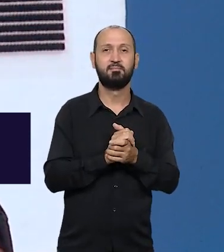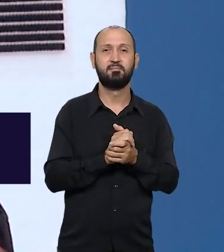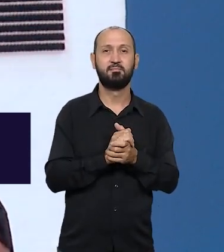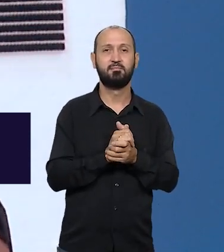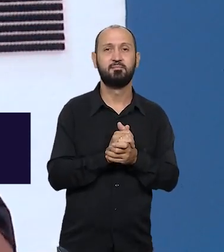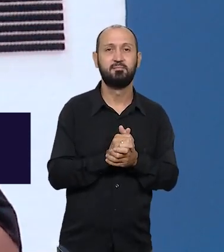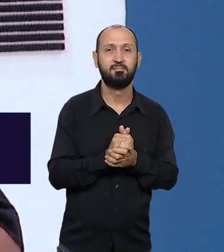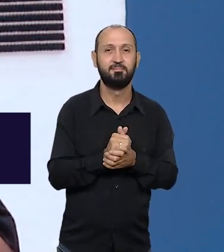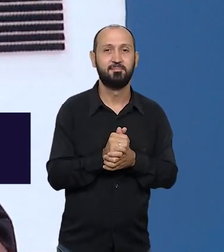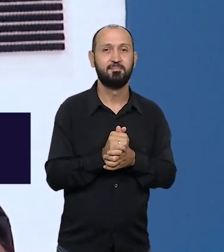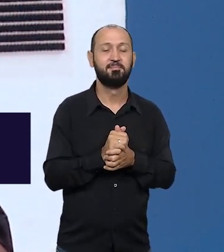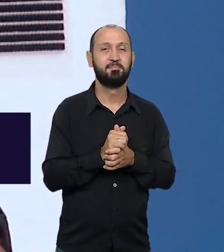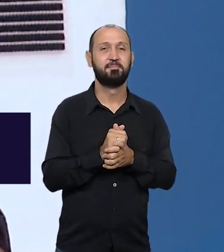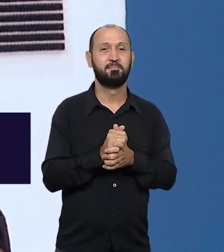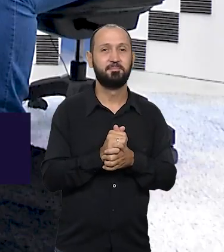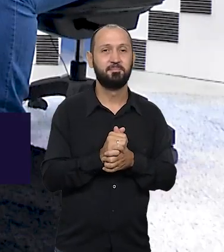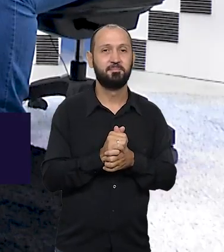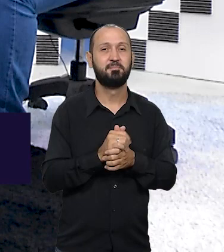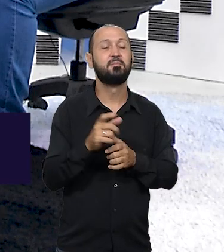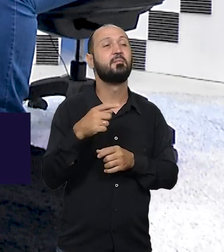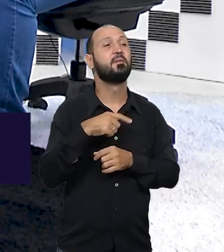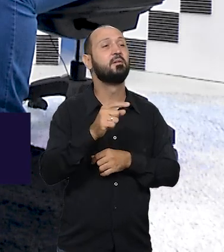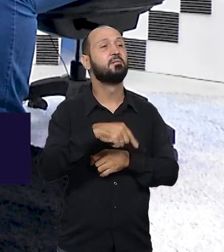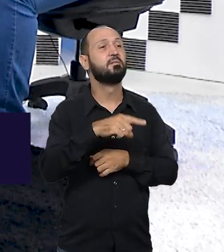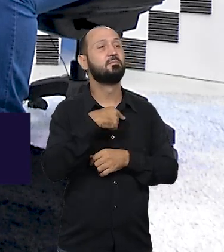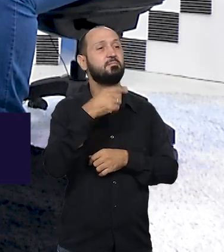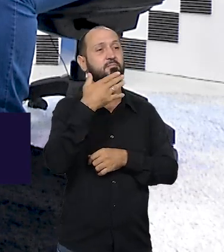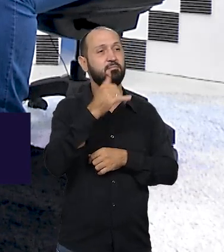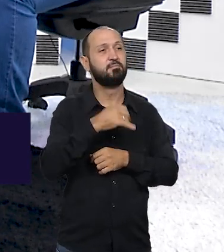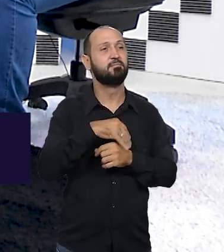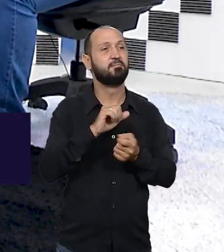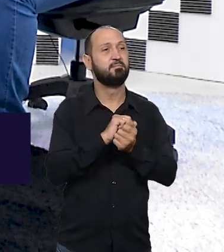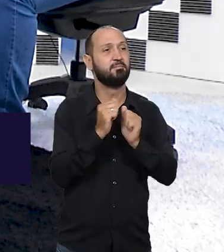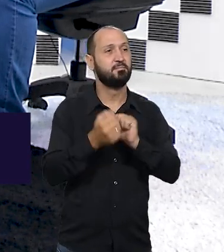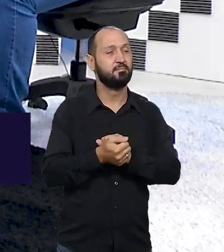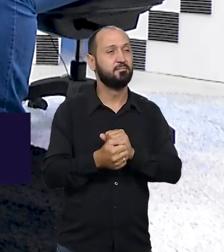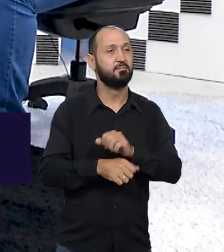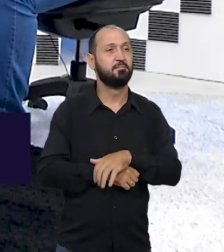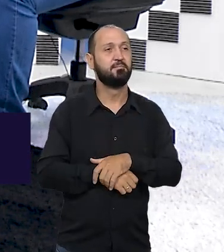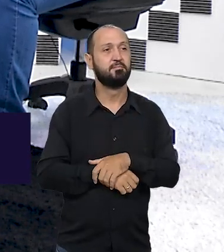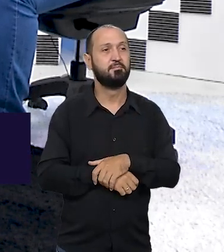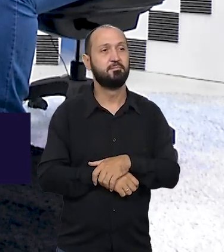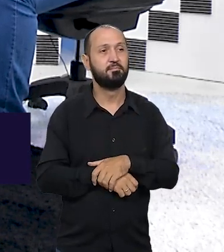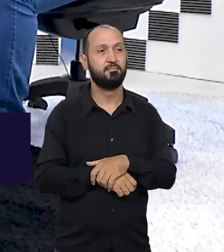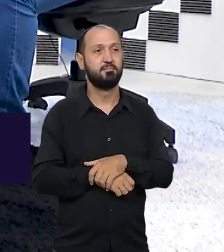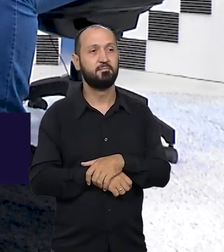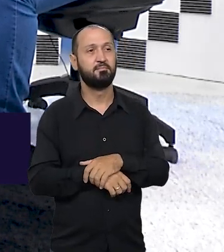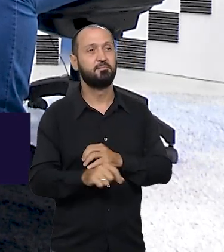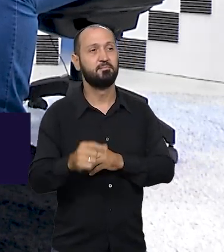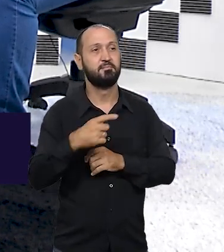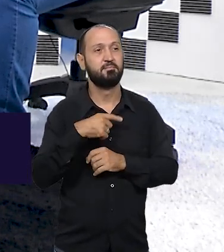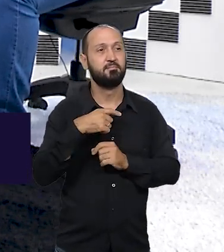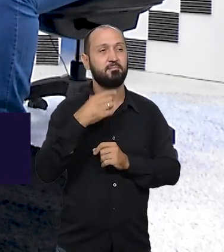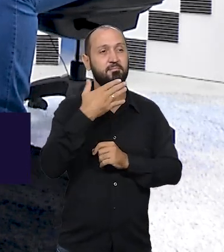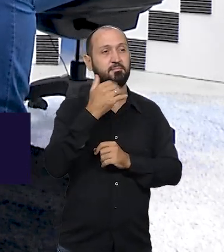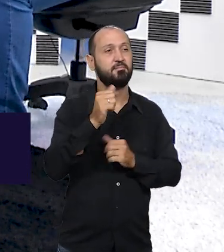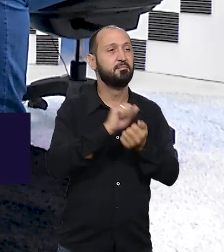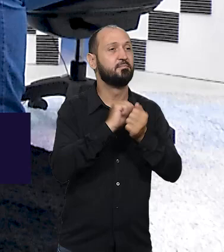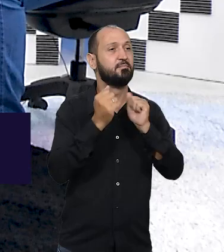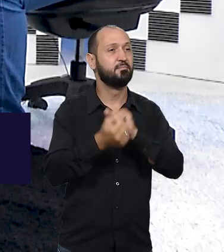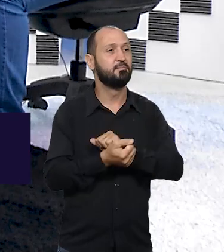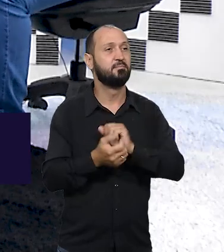pública, esteja melhor adaptada. Vai utilizar uma condição, um protocolo melhor adaptado para aquela realidade. Né? E